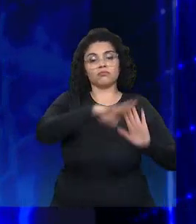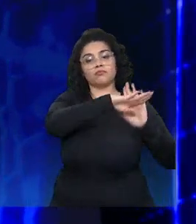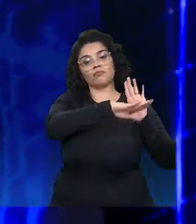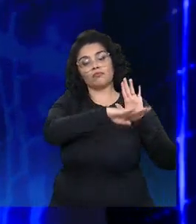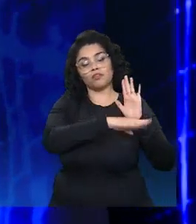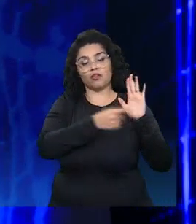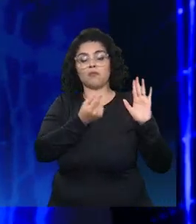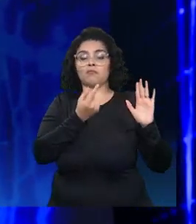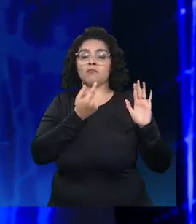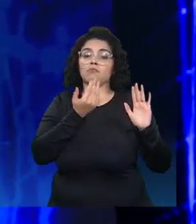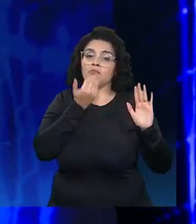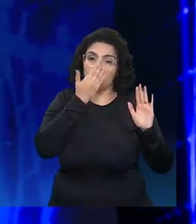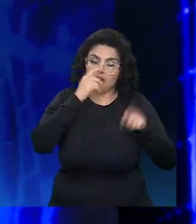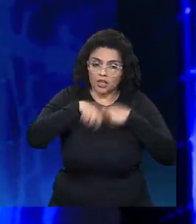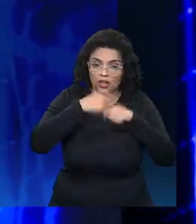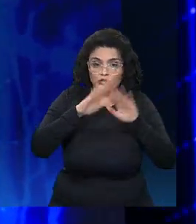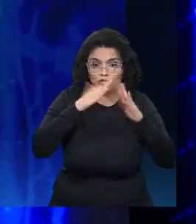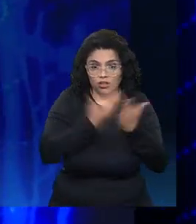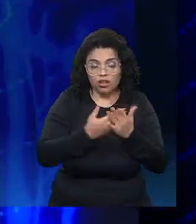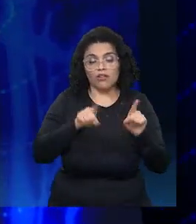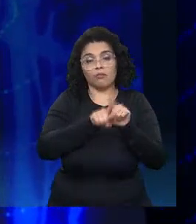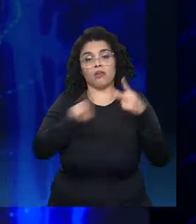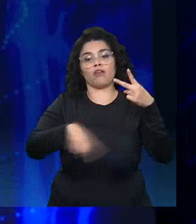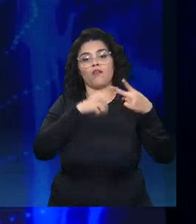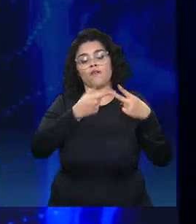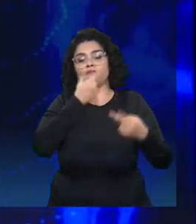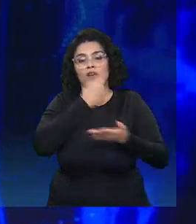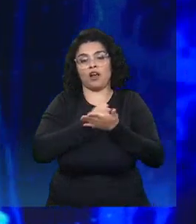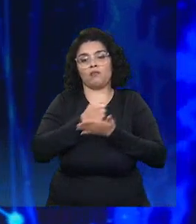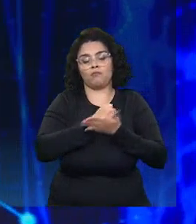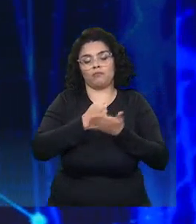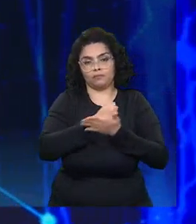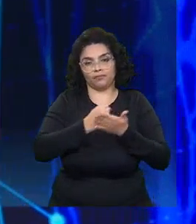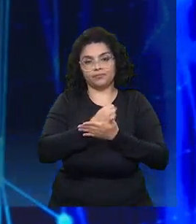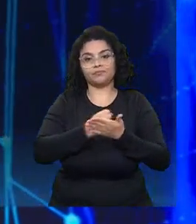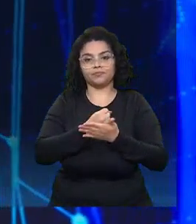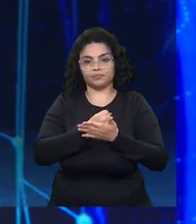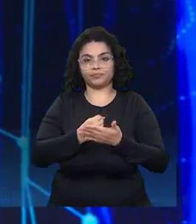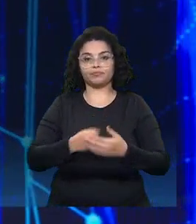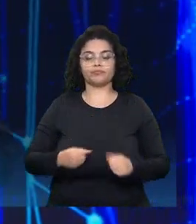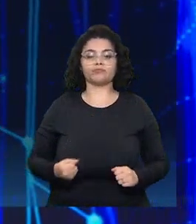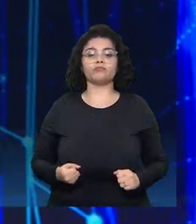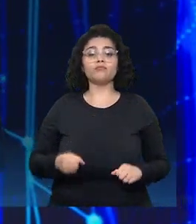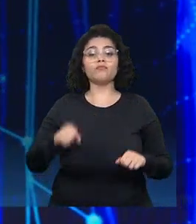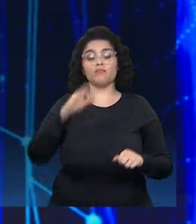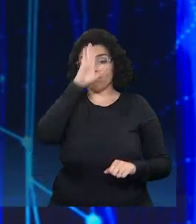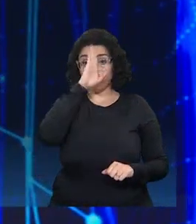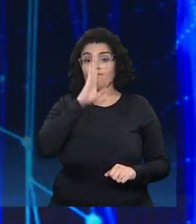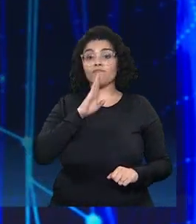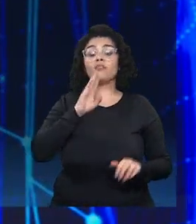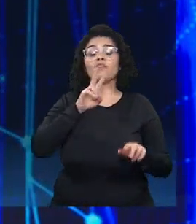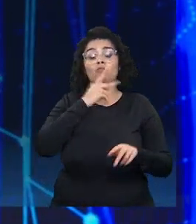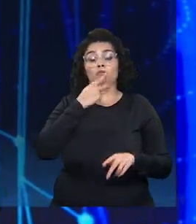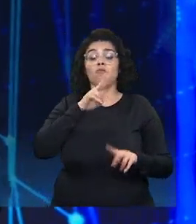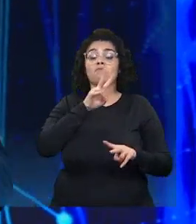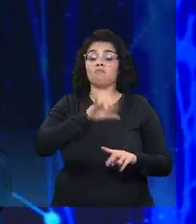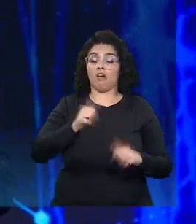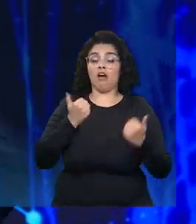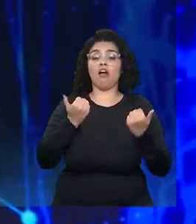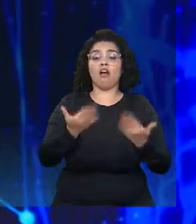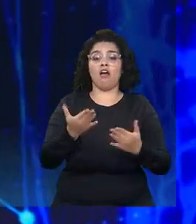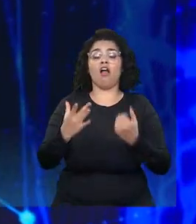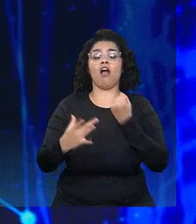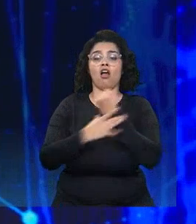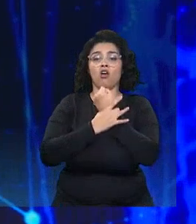e da farmácia popular isso é fundamental e o presidente bolsonaro vai garantir Já disse vou garantir o recurso da menina